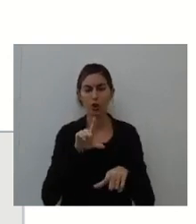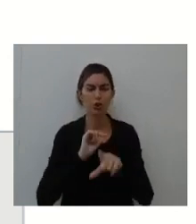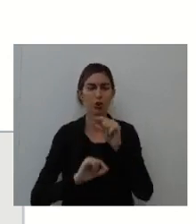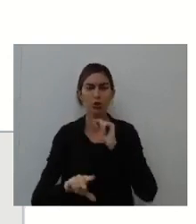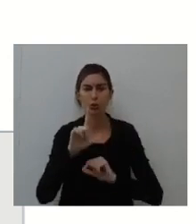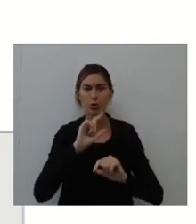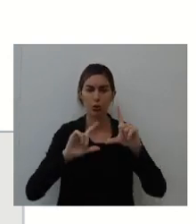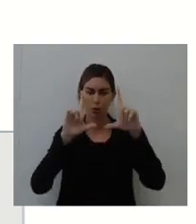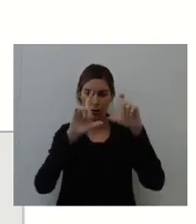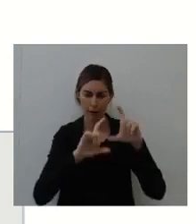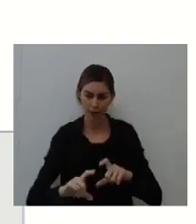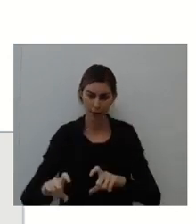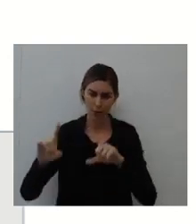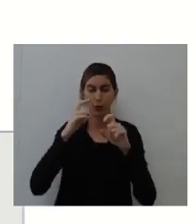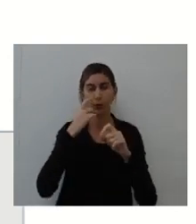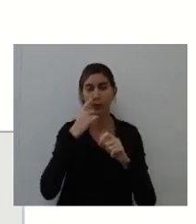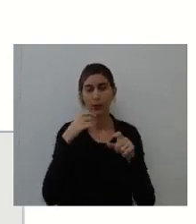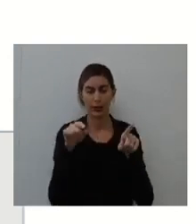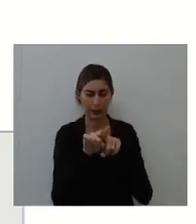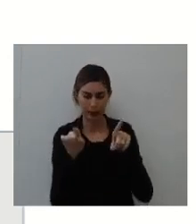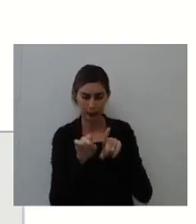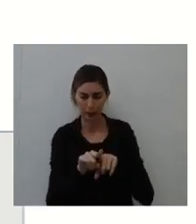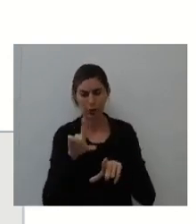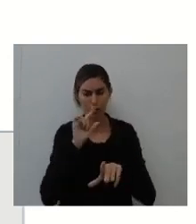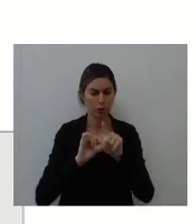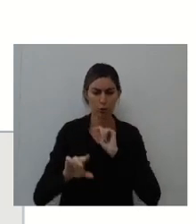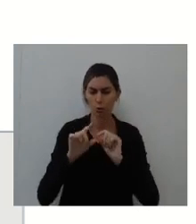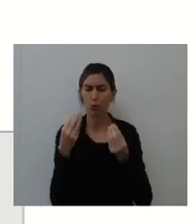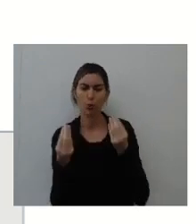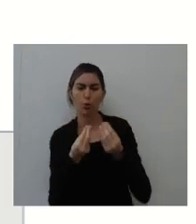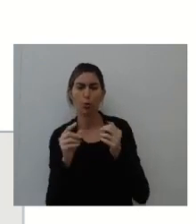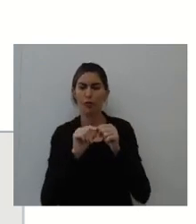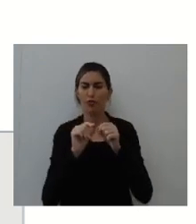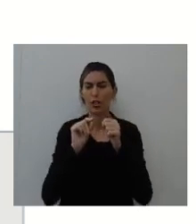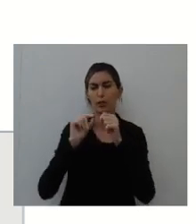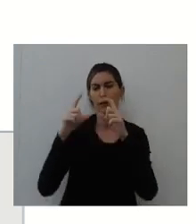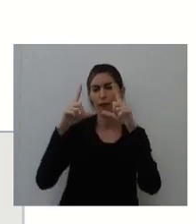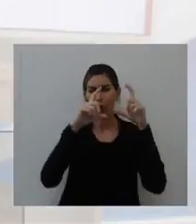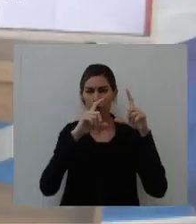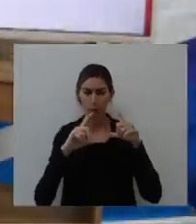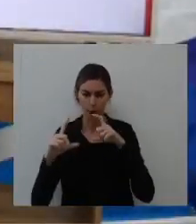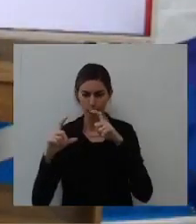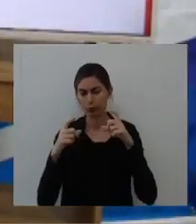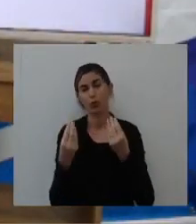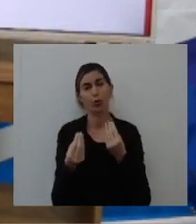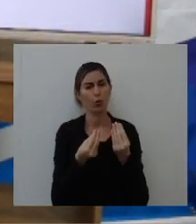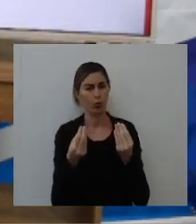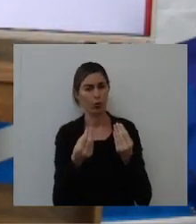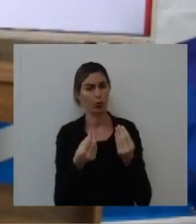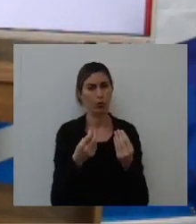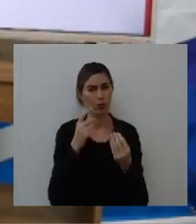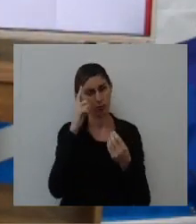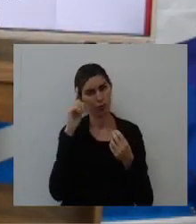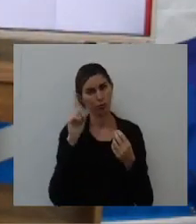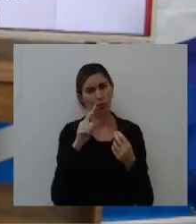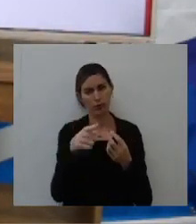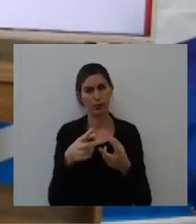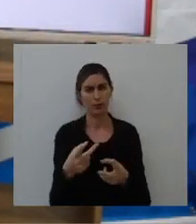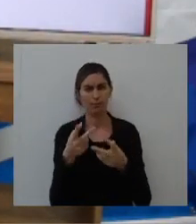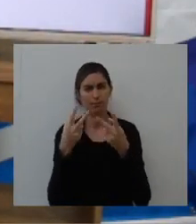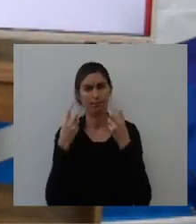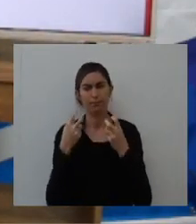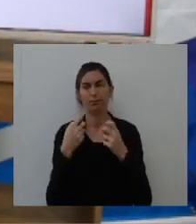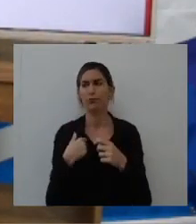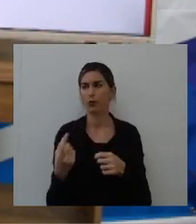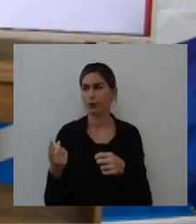das fotos e também da escolha de como fazer as fotos. Não sei se vocês repararam, mas